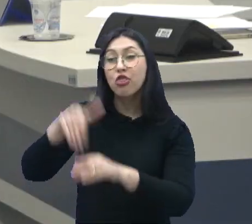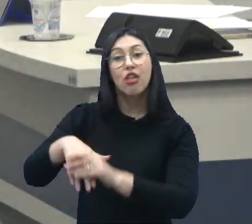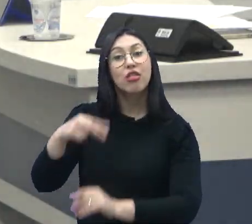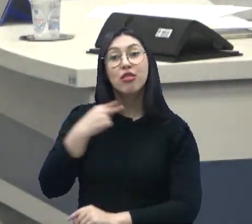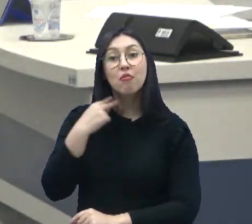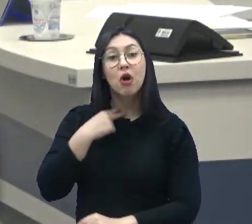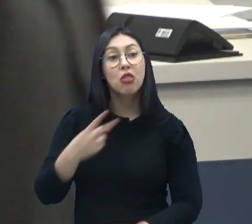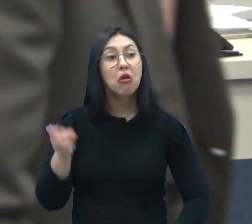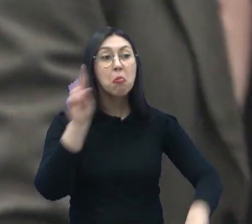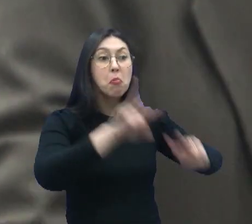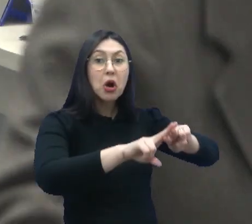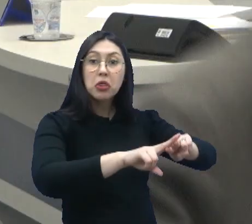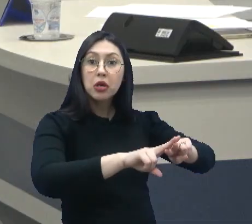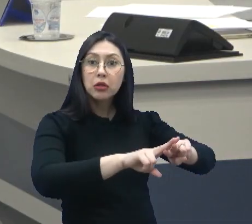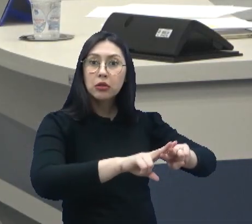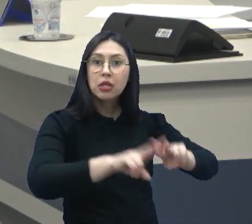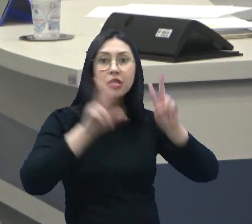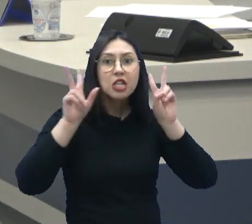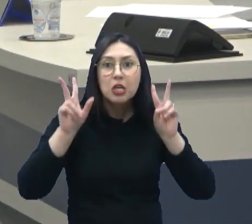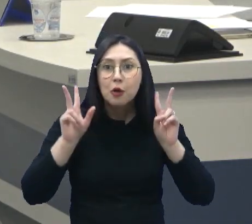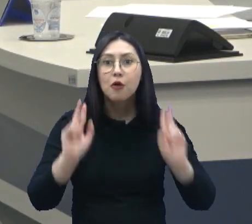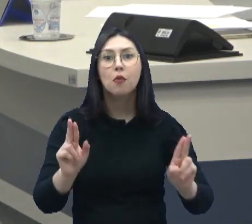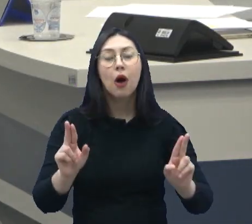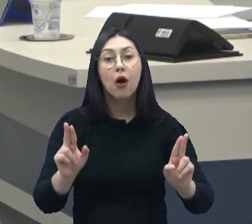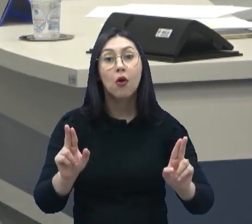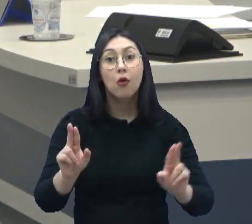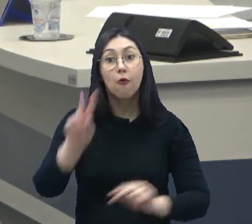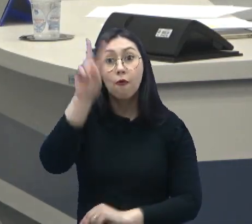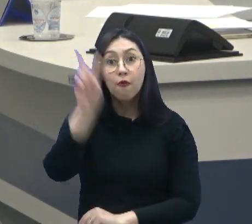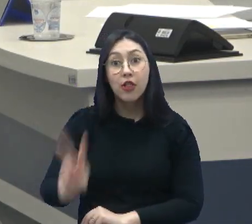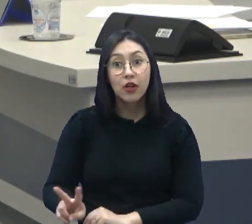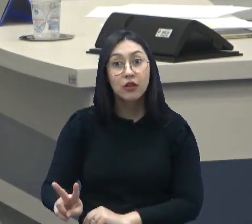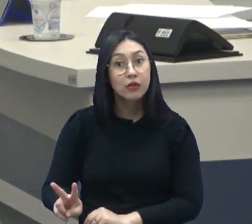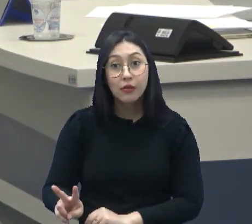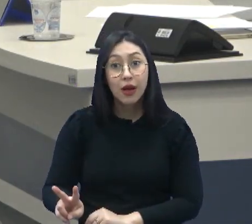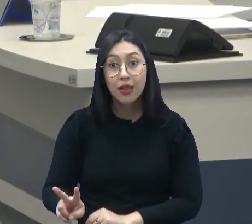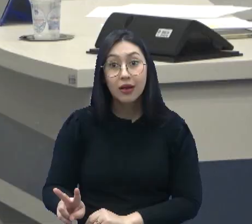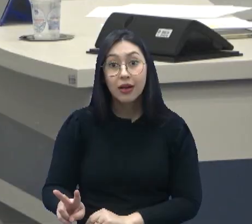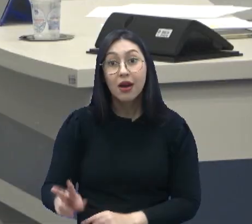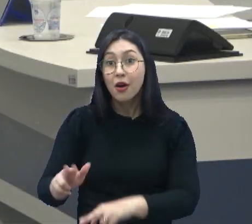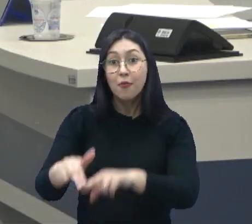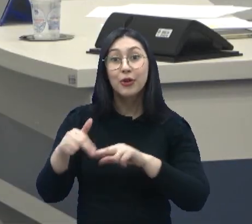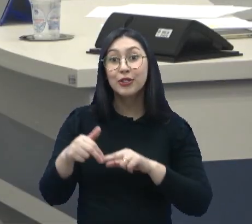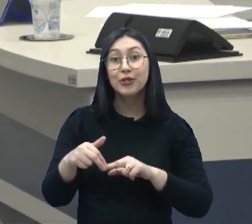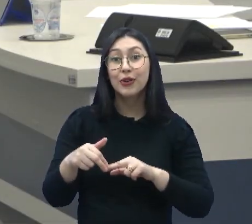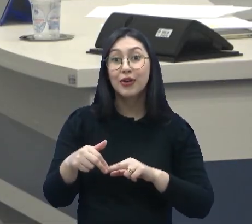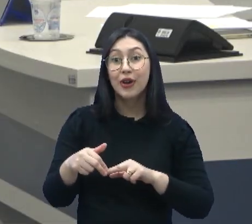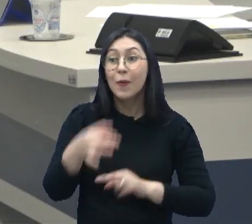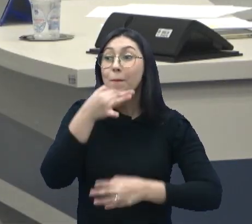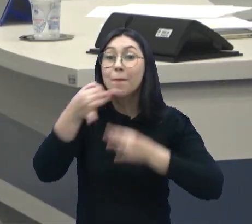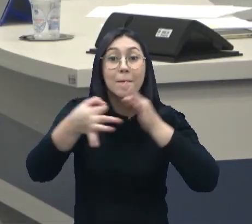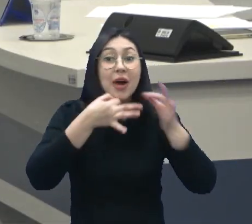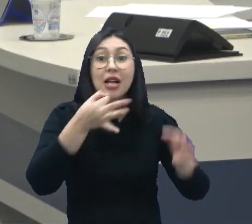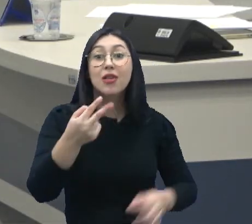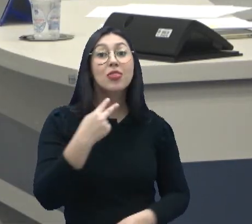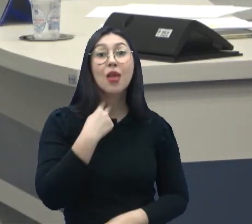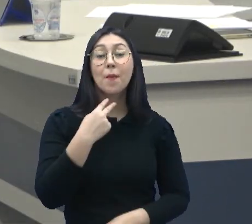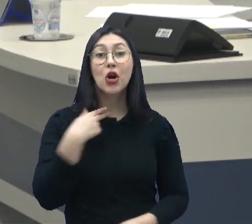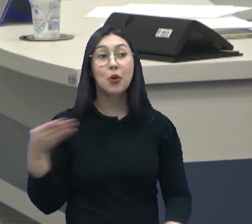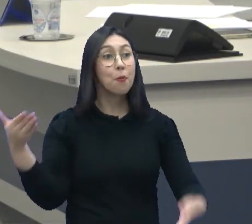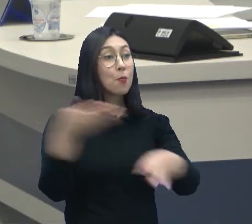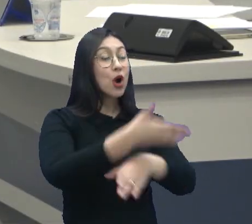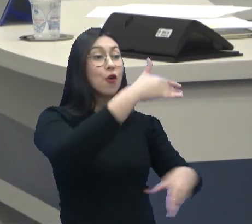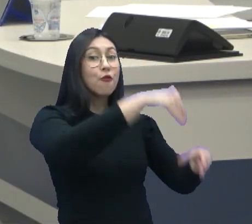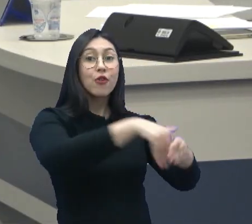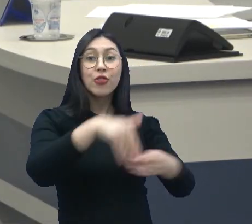políticos. É o mesmo modelo que a Venezuela adotou, impedindo a oposição de se manifestar, de participar de eleições justas e